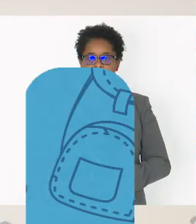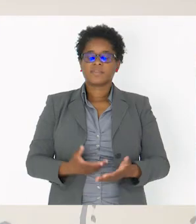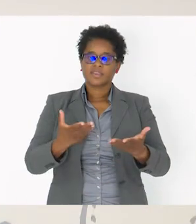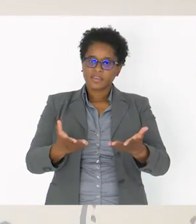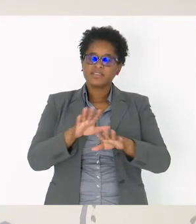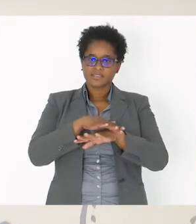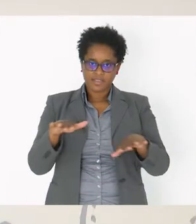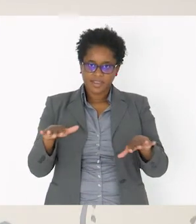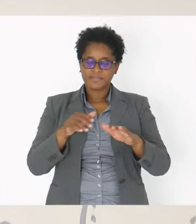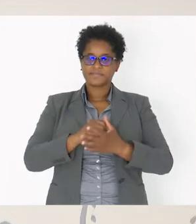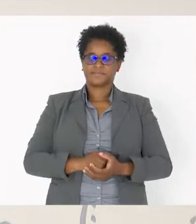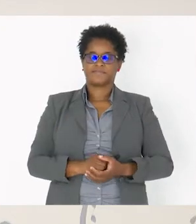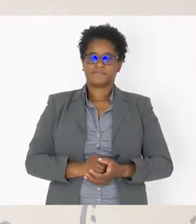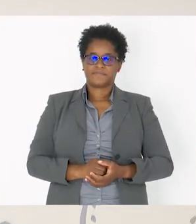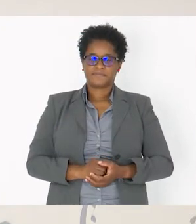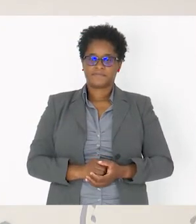E aí, já está.